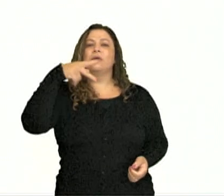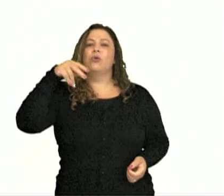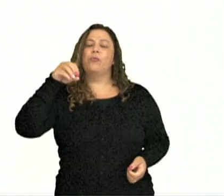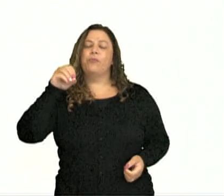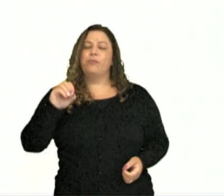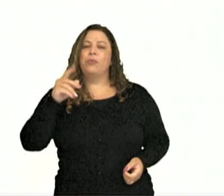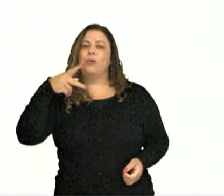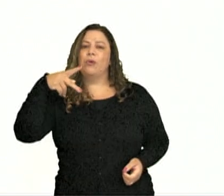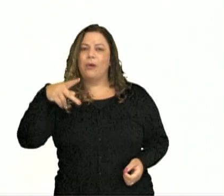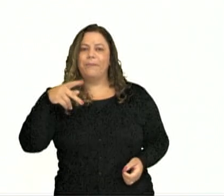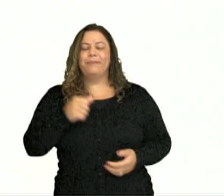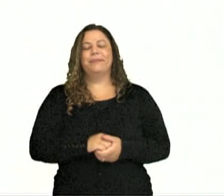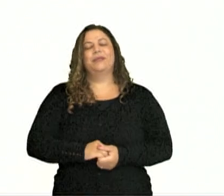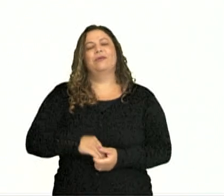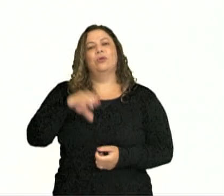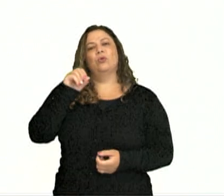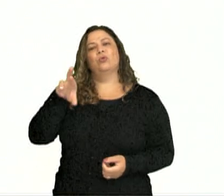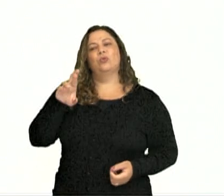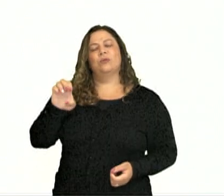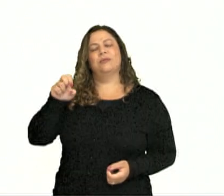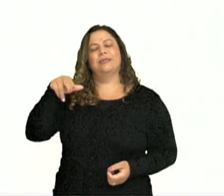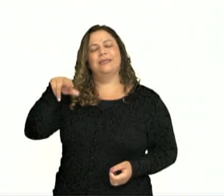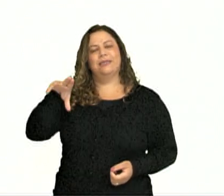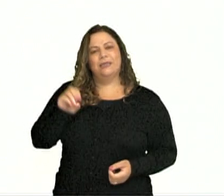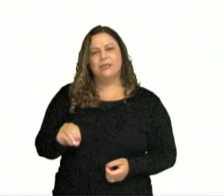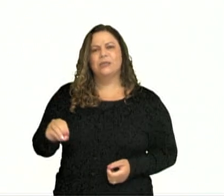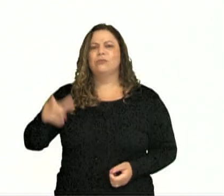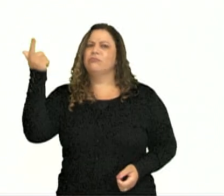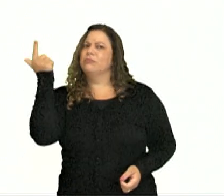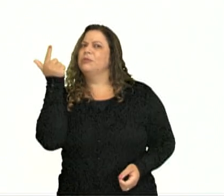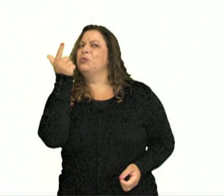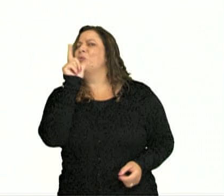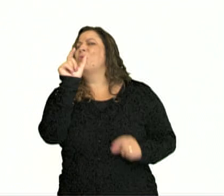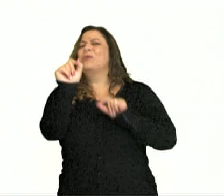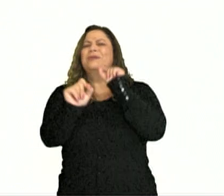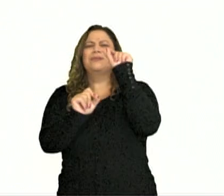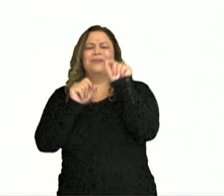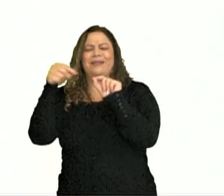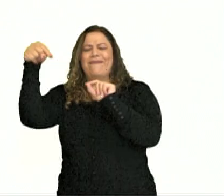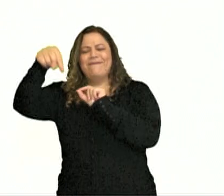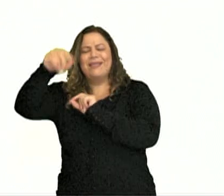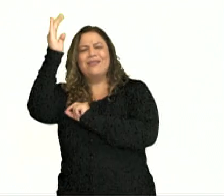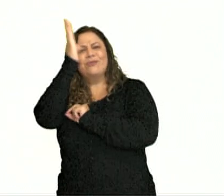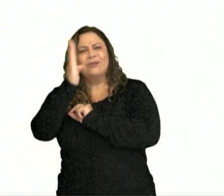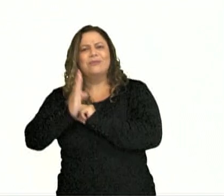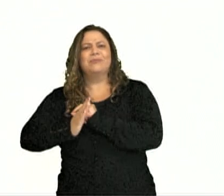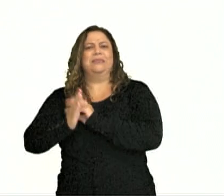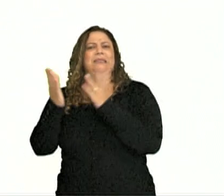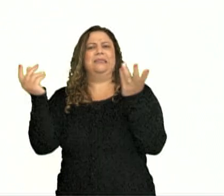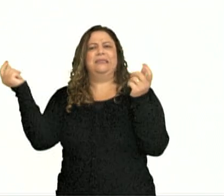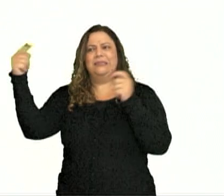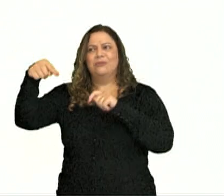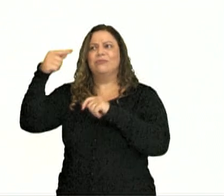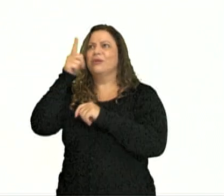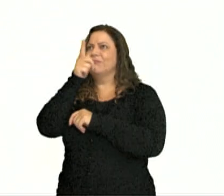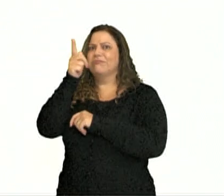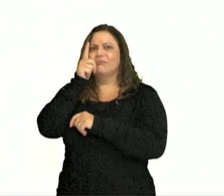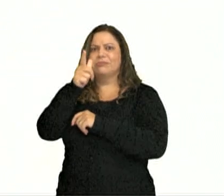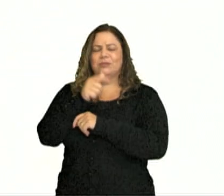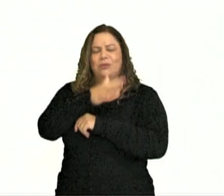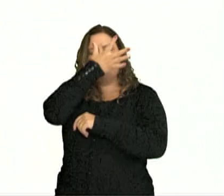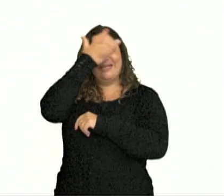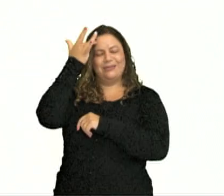fenômeno pop coreano que conquistou o Brasil. Além do corpo do texto, quais